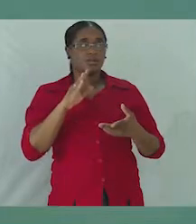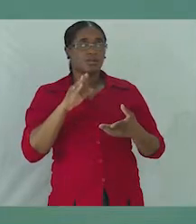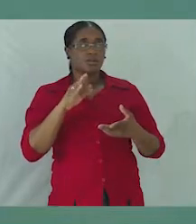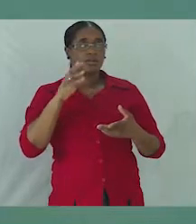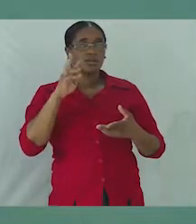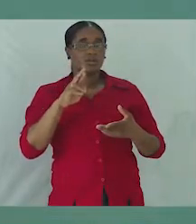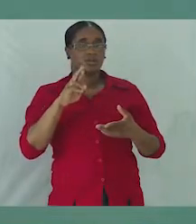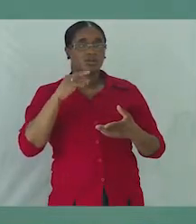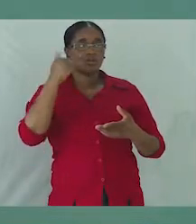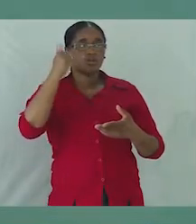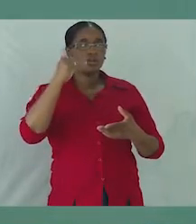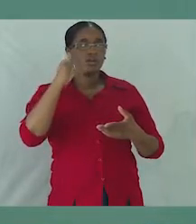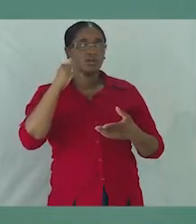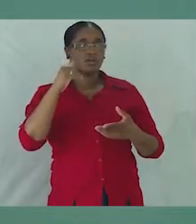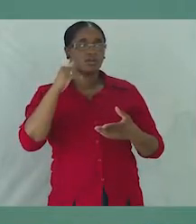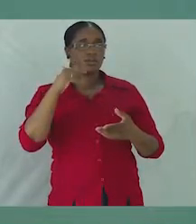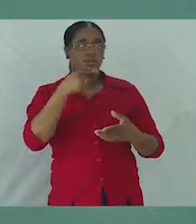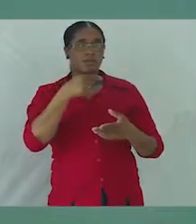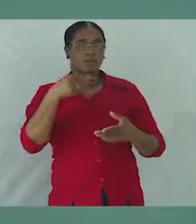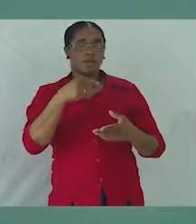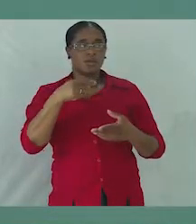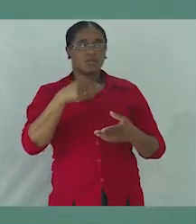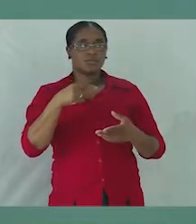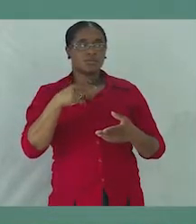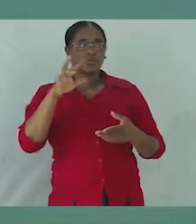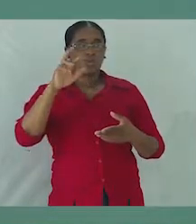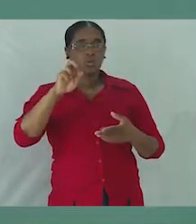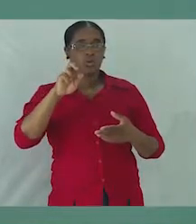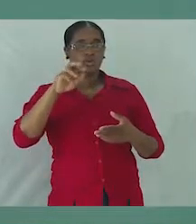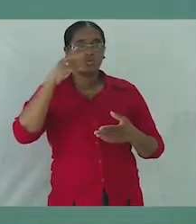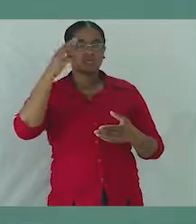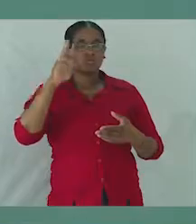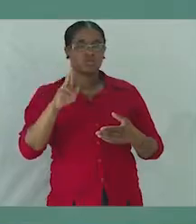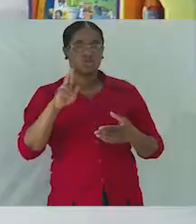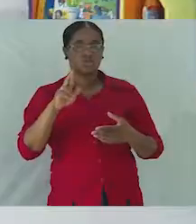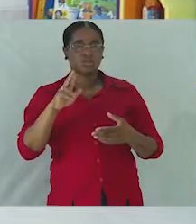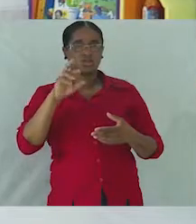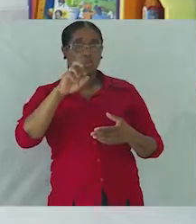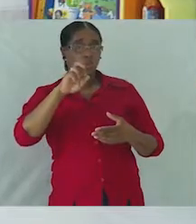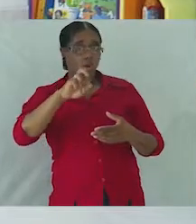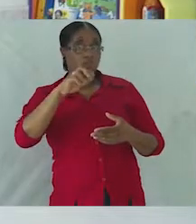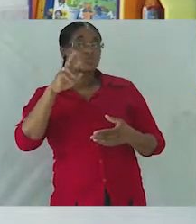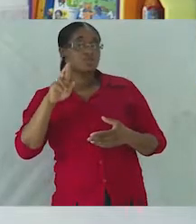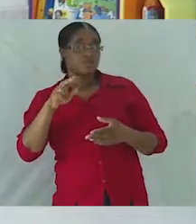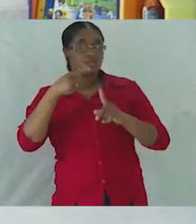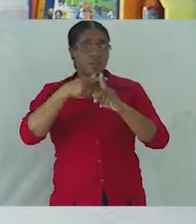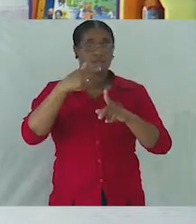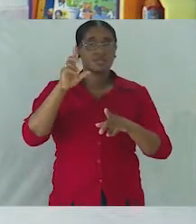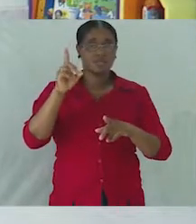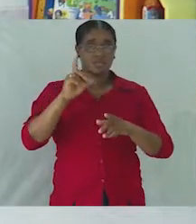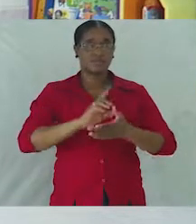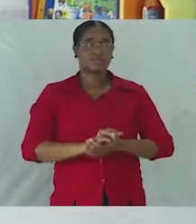termo menos esse vezes 2 dá 8x mais